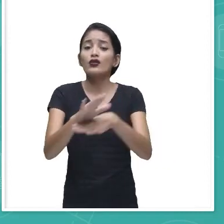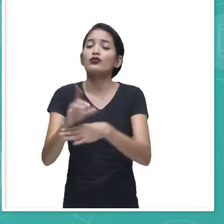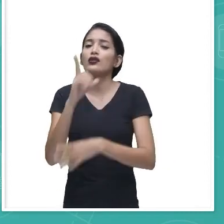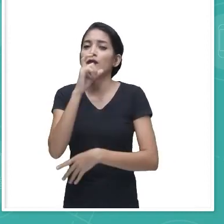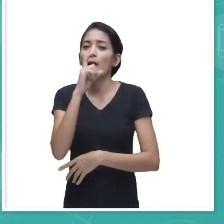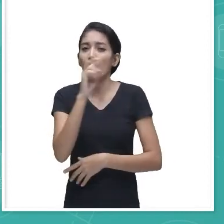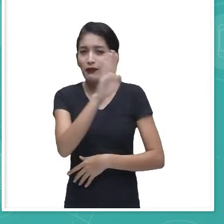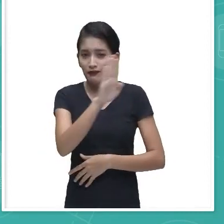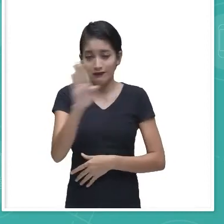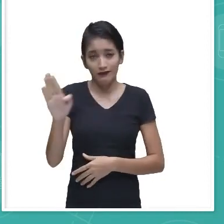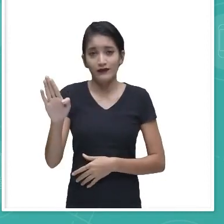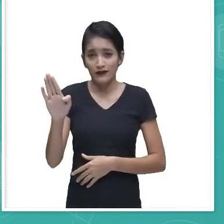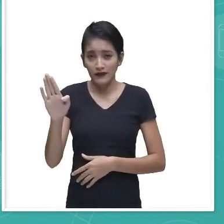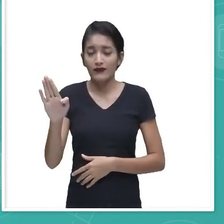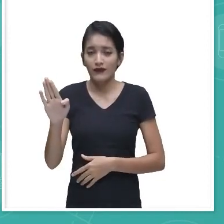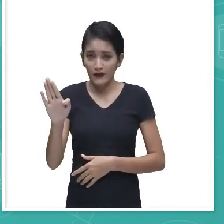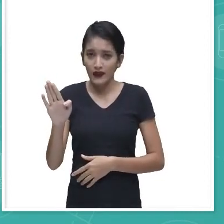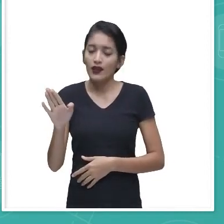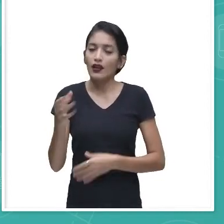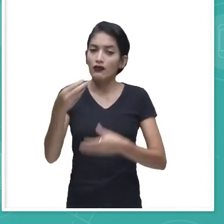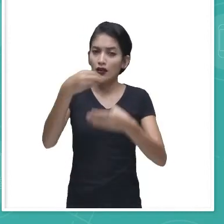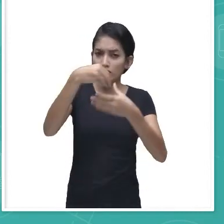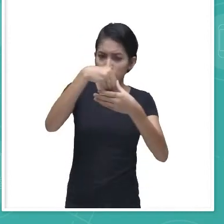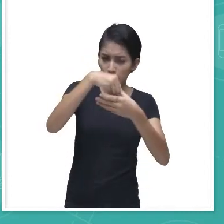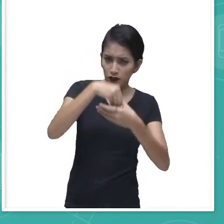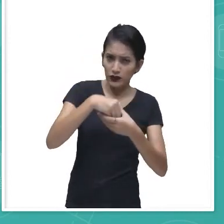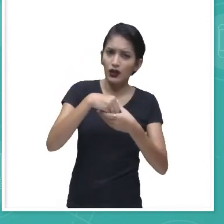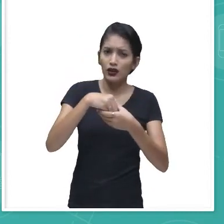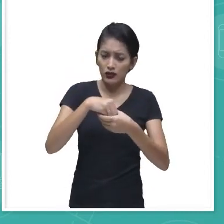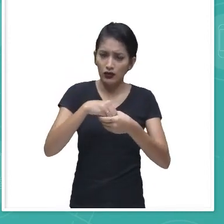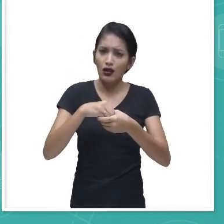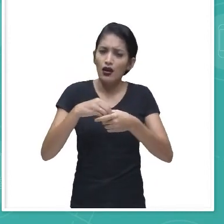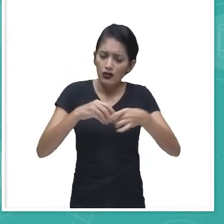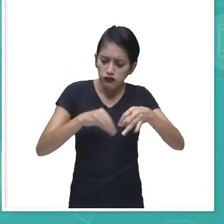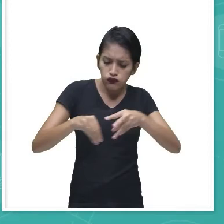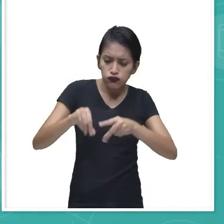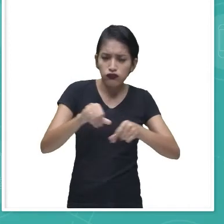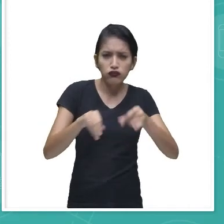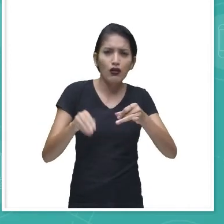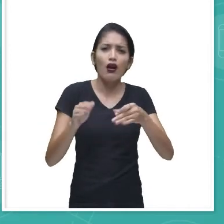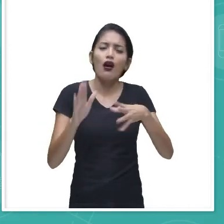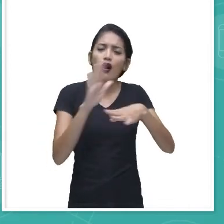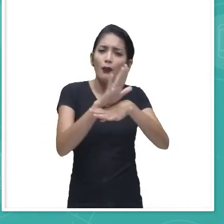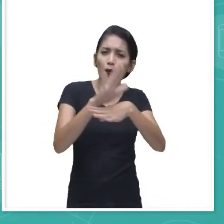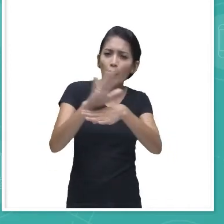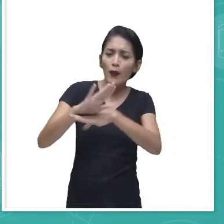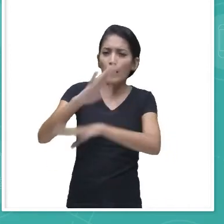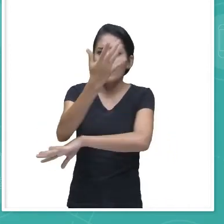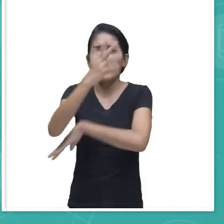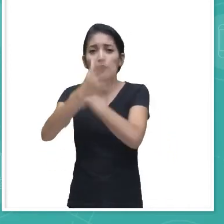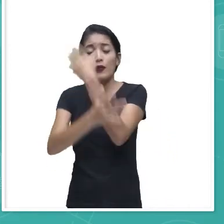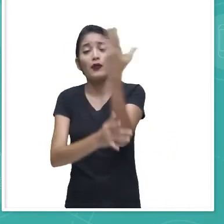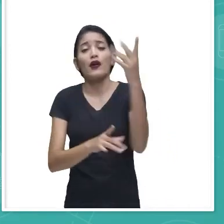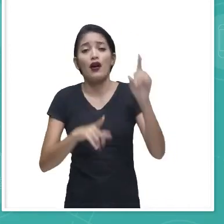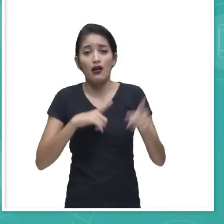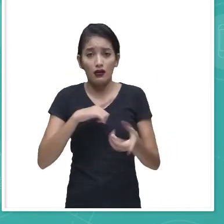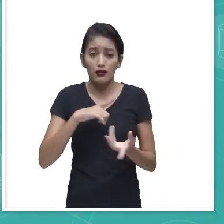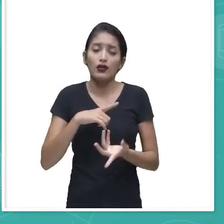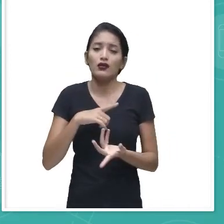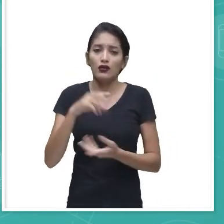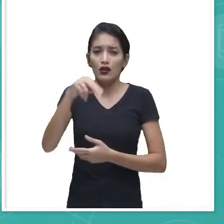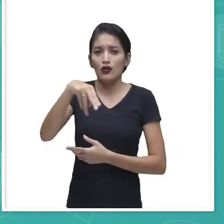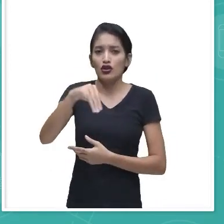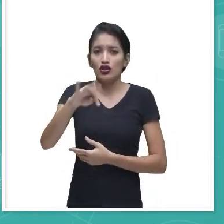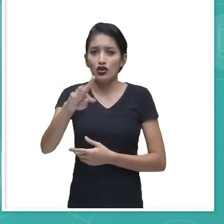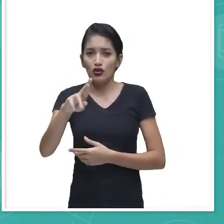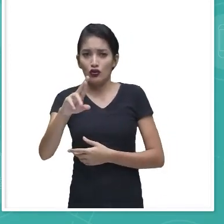As bactérias, que são os rizóbios que ficam aqui no solo, e aí ajudam as plantas a obterem oxigênio, ou nitrogênio,